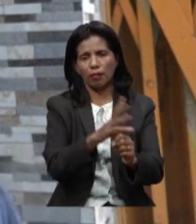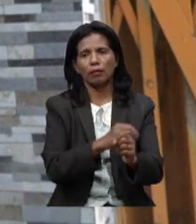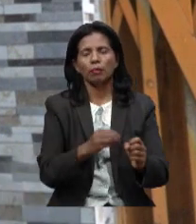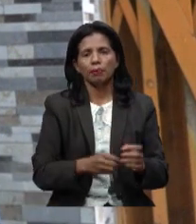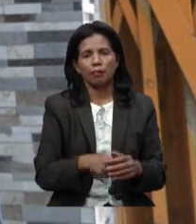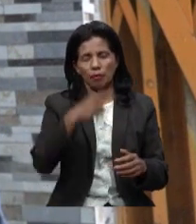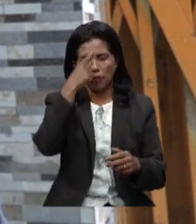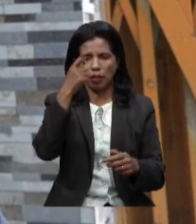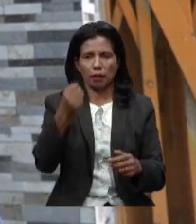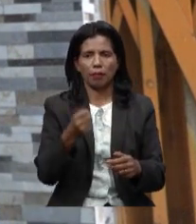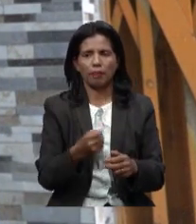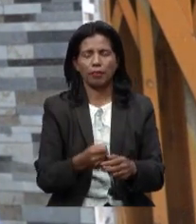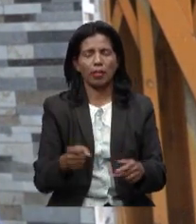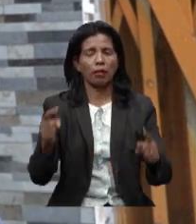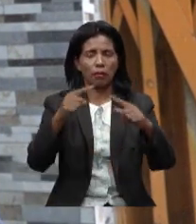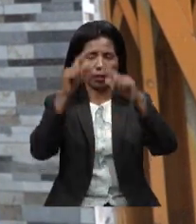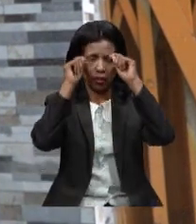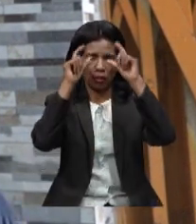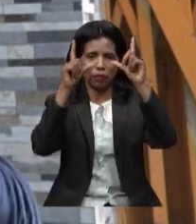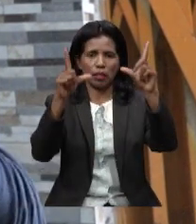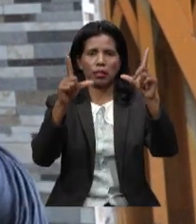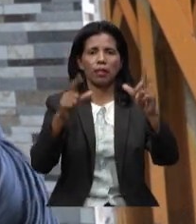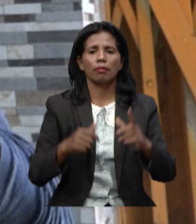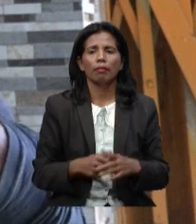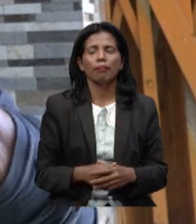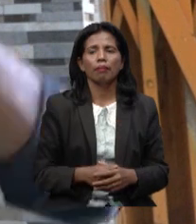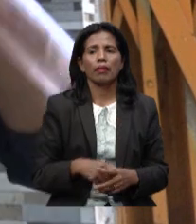tamba bae Timor Leste nene so iha